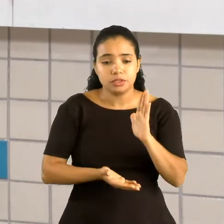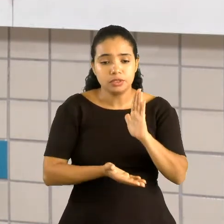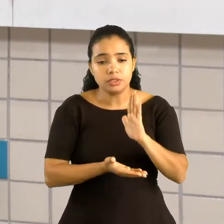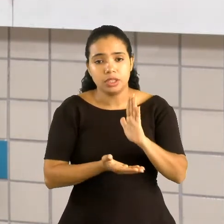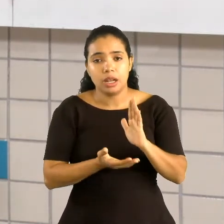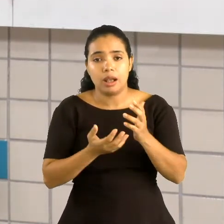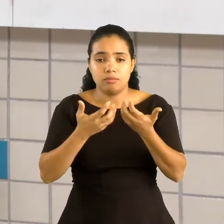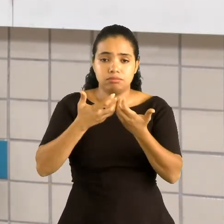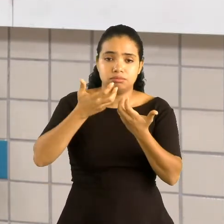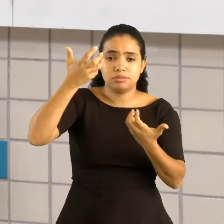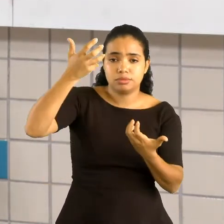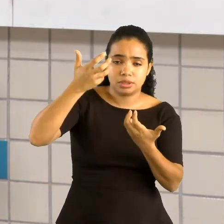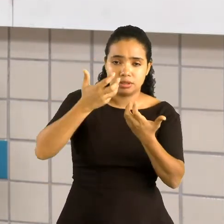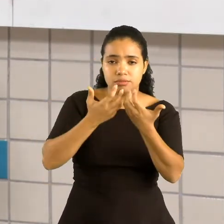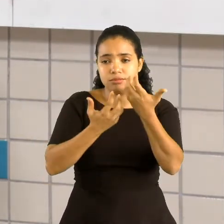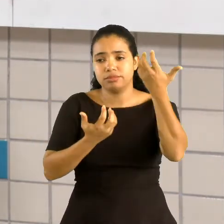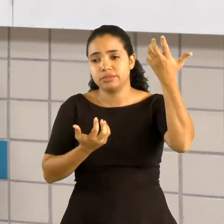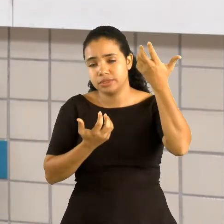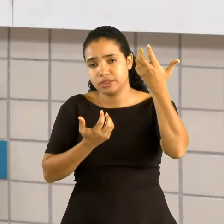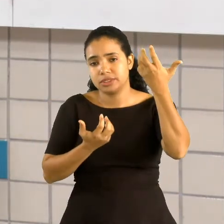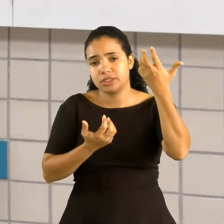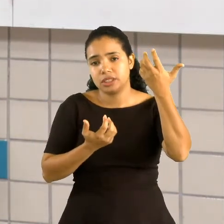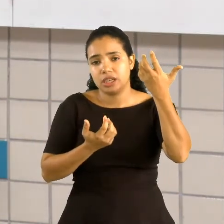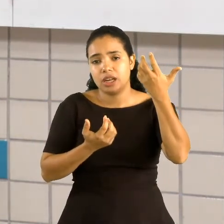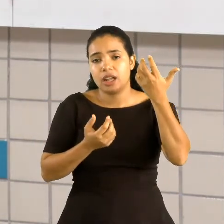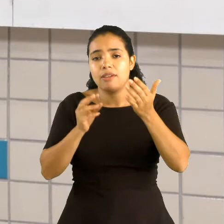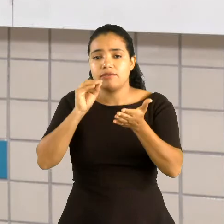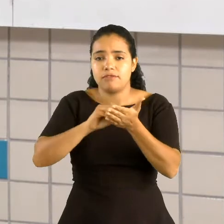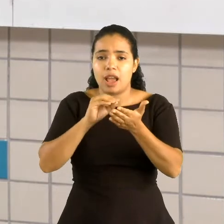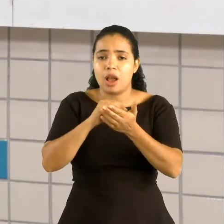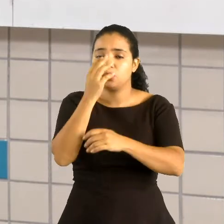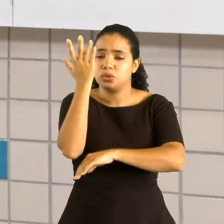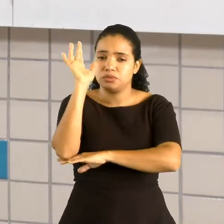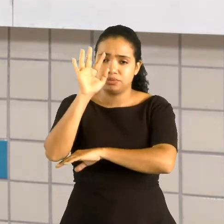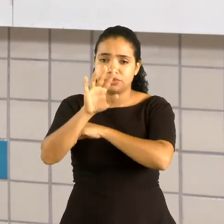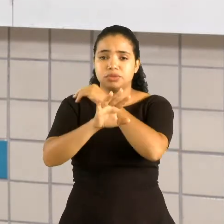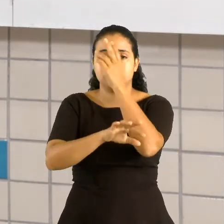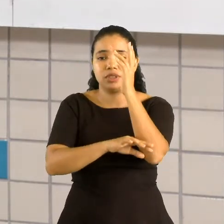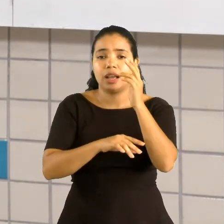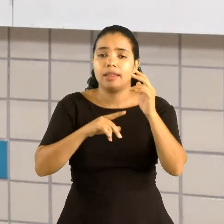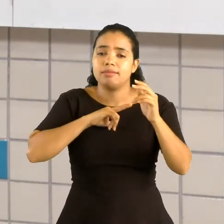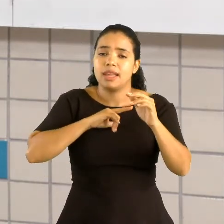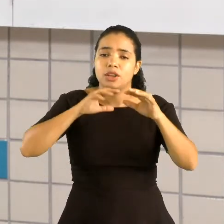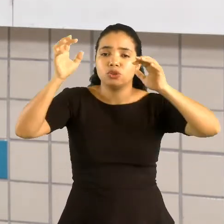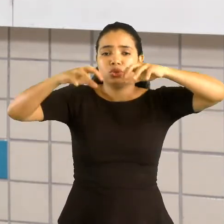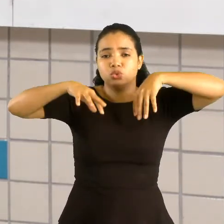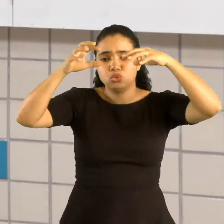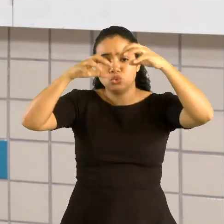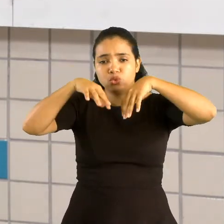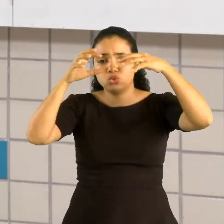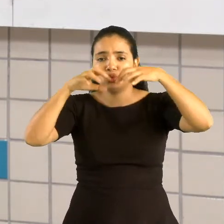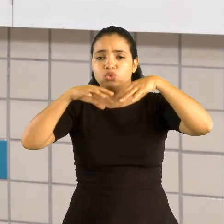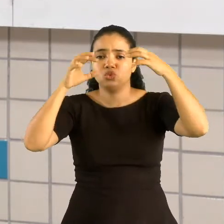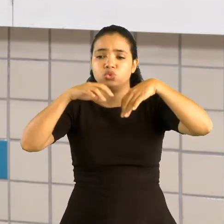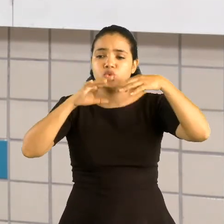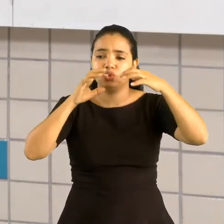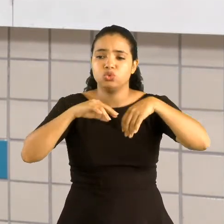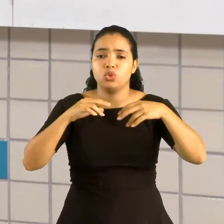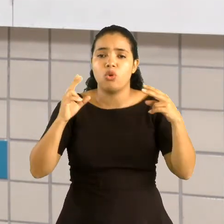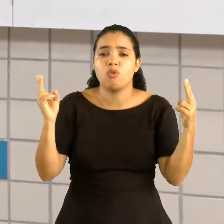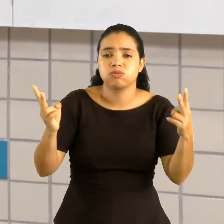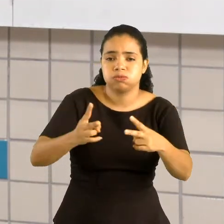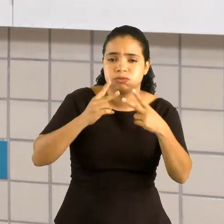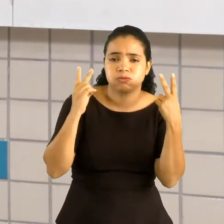dela perder a vegetação, o solo fica sem proteção. E quando vem chuvas, quando vem intemperismo, ventos